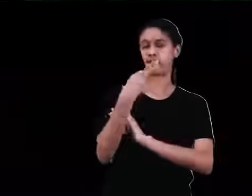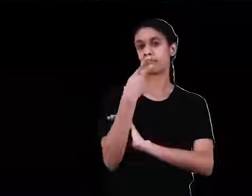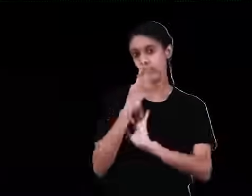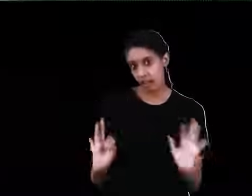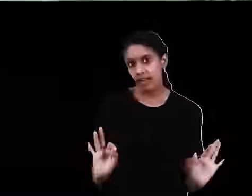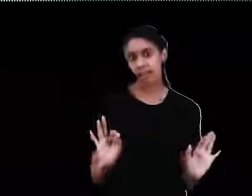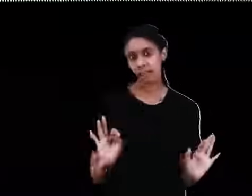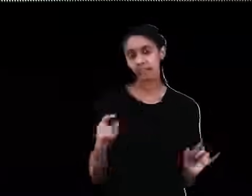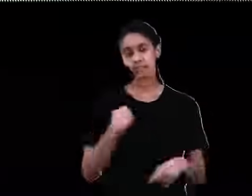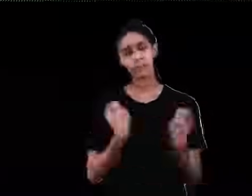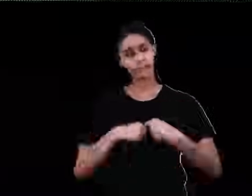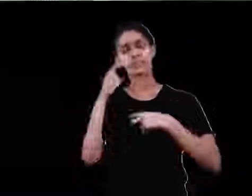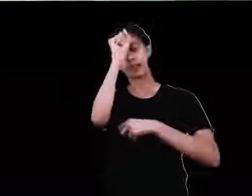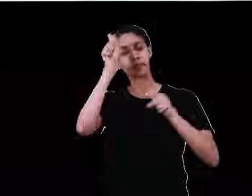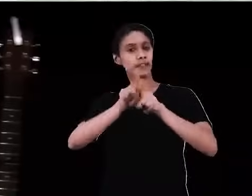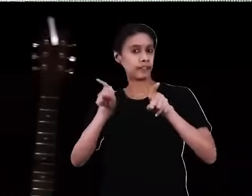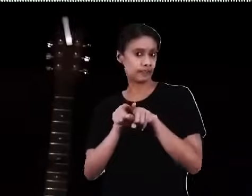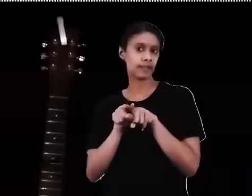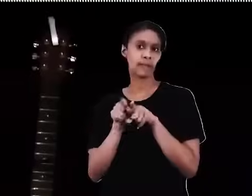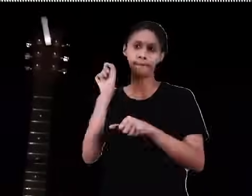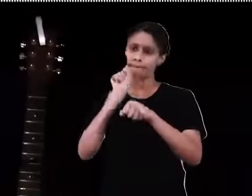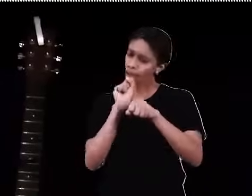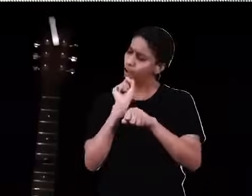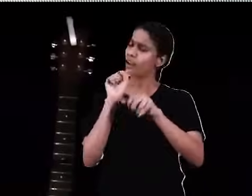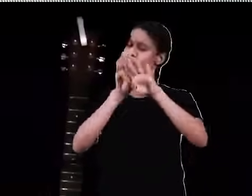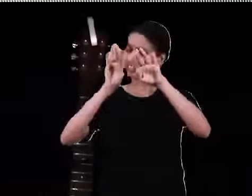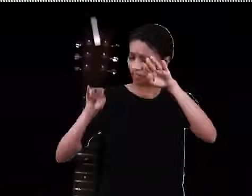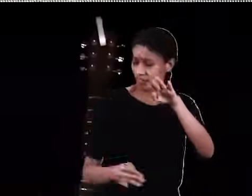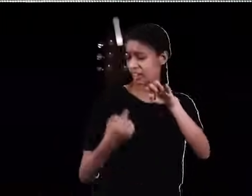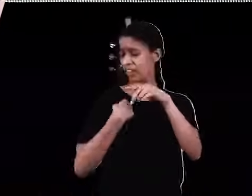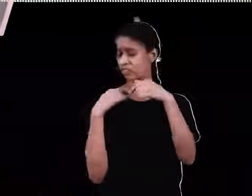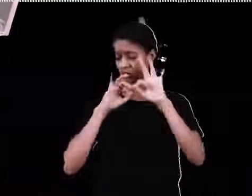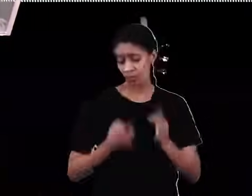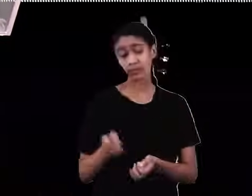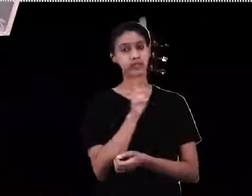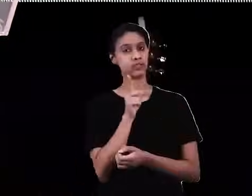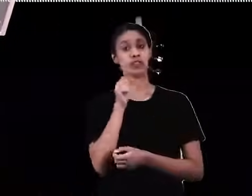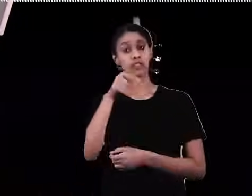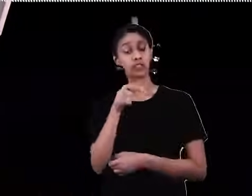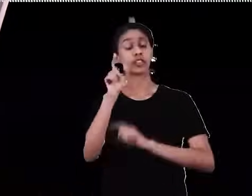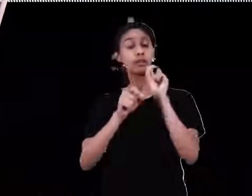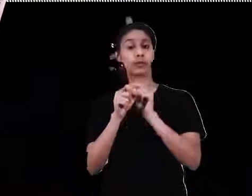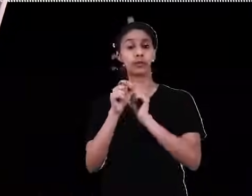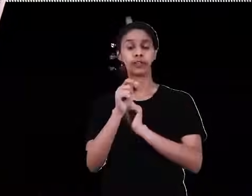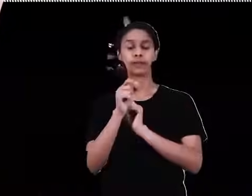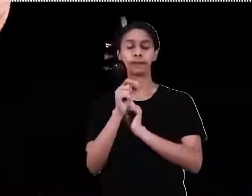Nós precisamos aprender. Gente, para de se diminuir achando que você tá sendo humilde. Você não tá sendo humilde, não. Você tá sendo